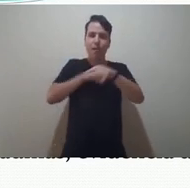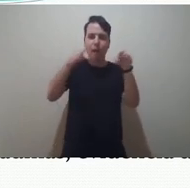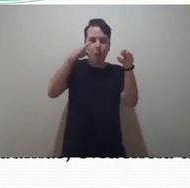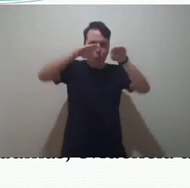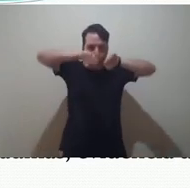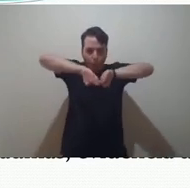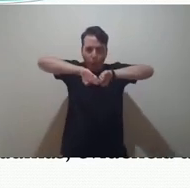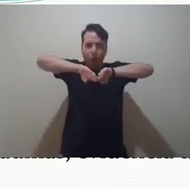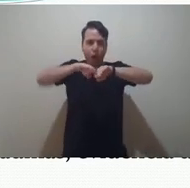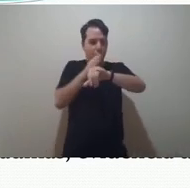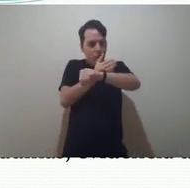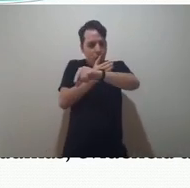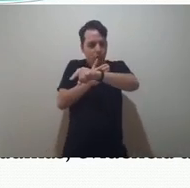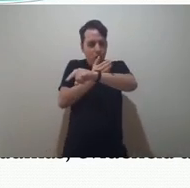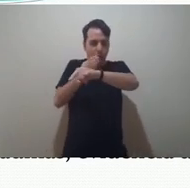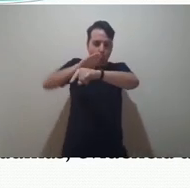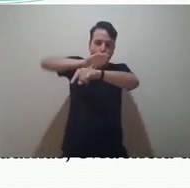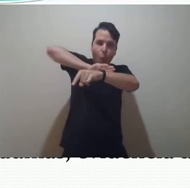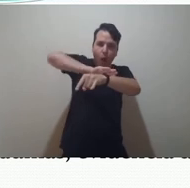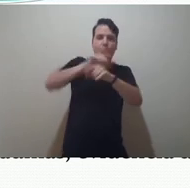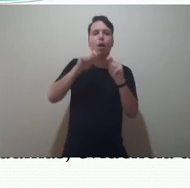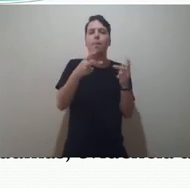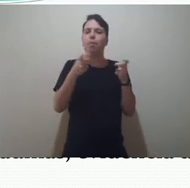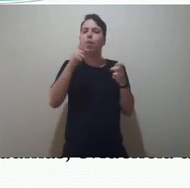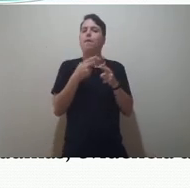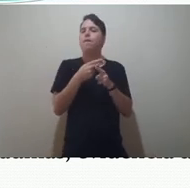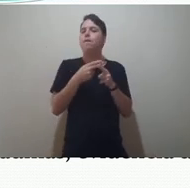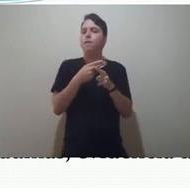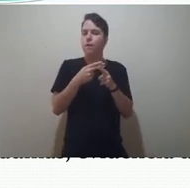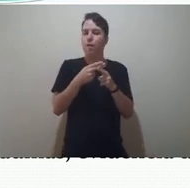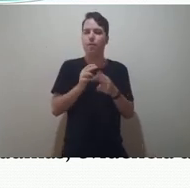afunilamento numa das extremidades da ferida.